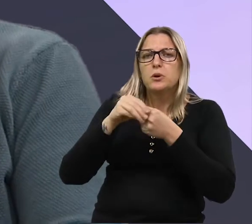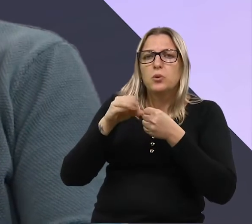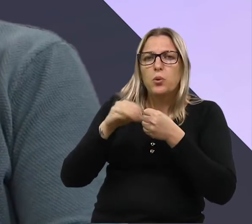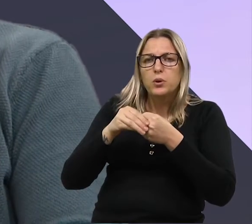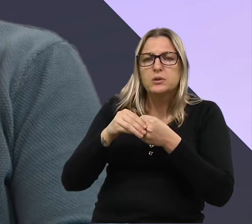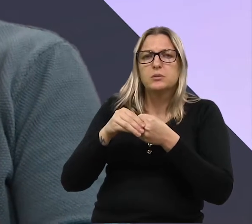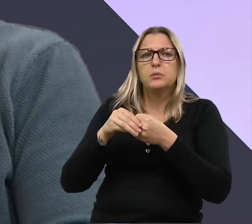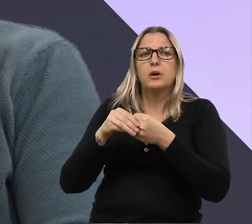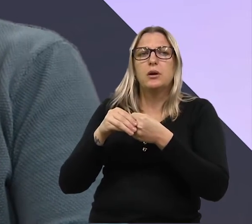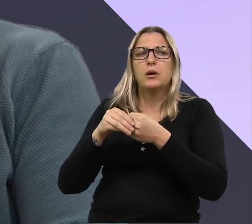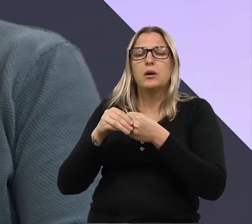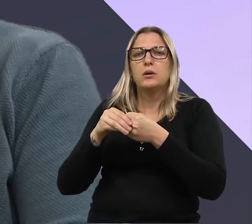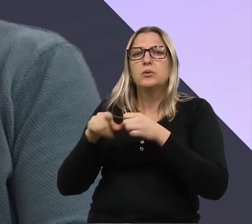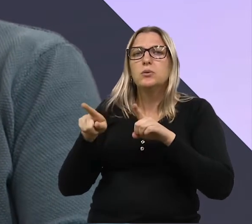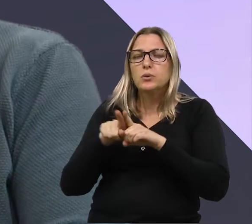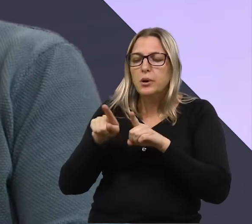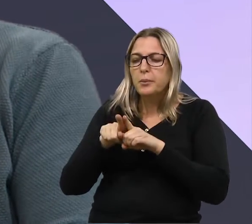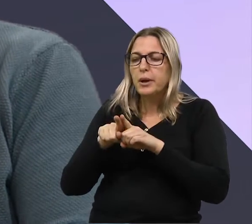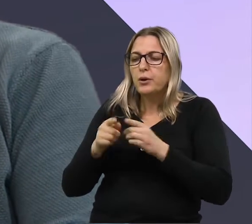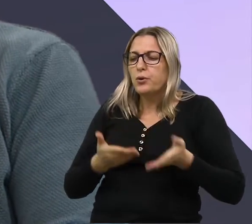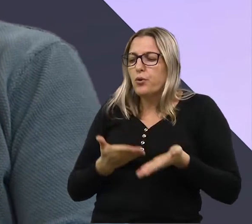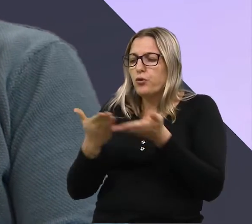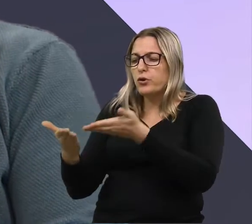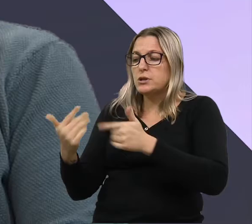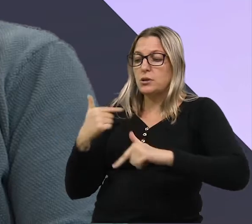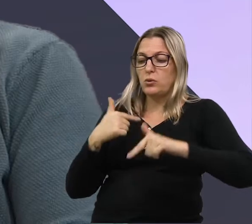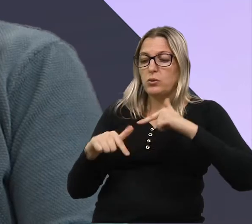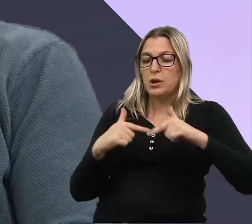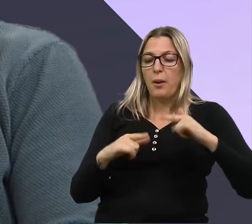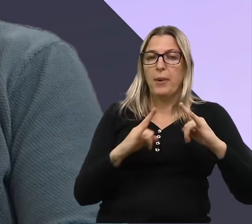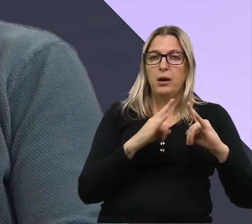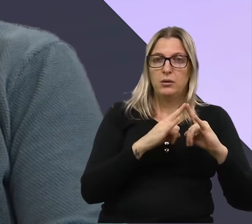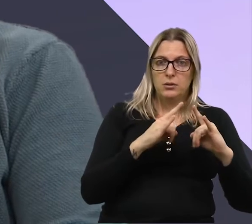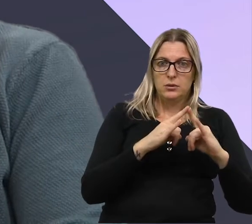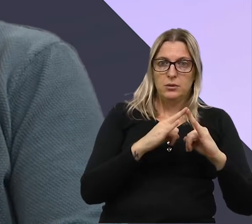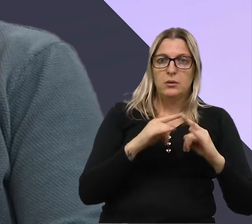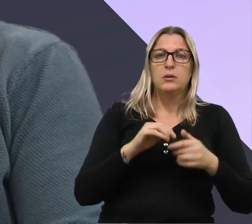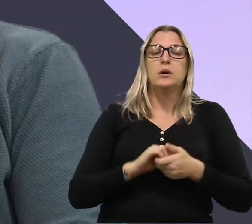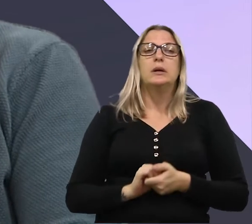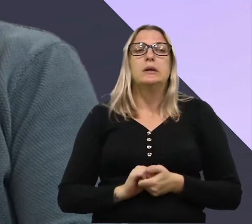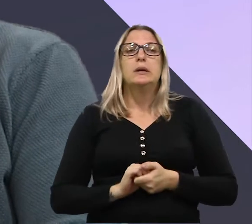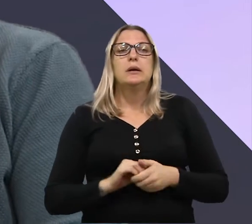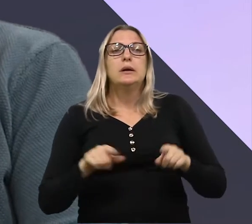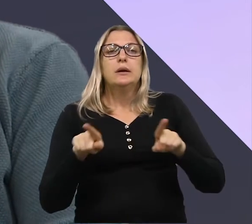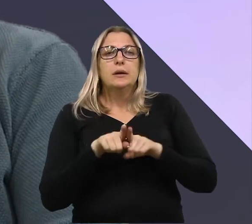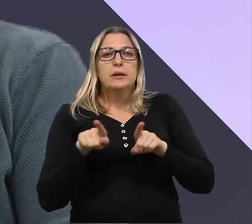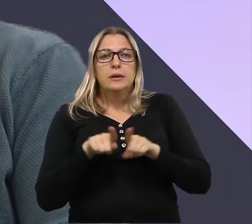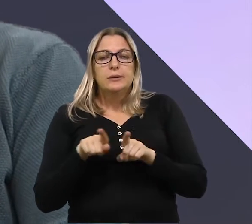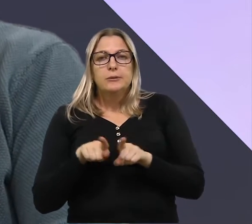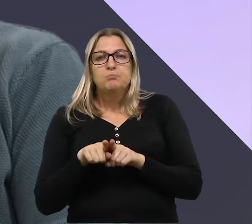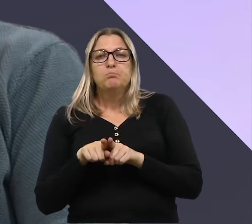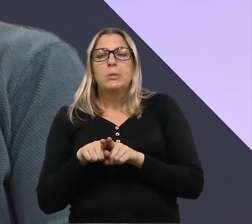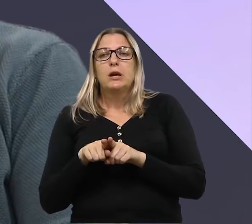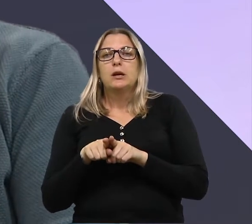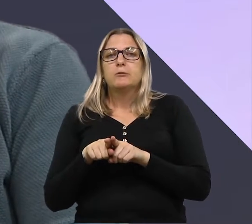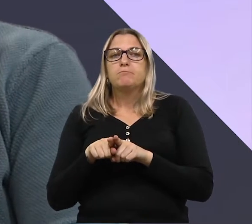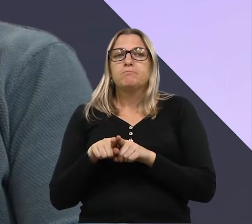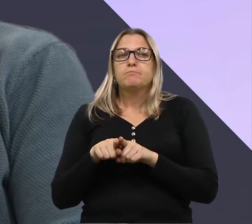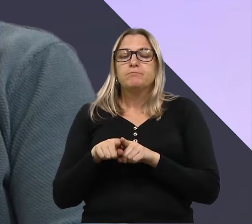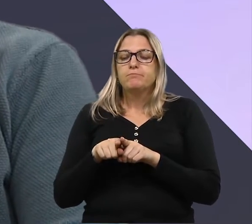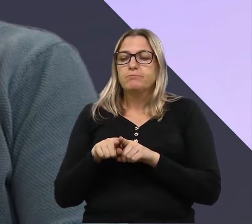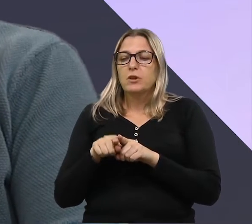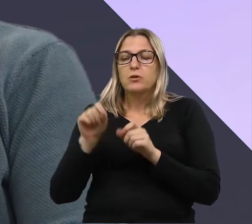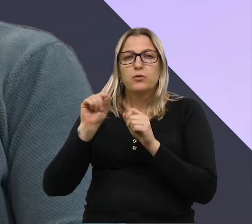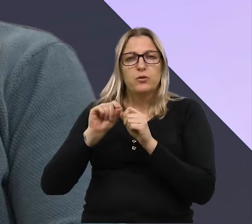prestam dentro do contexto Municipal e regional nós iremos também tá abordar a questão do empreendedorismo